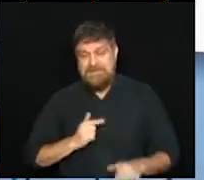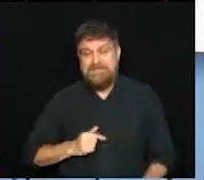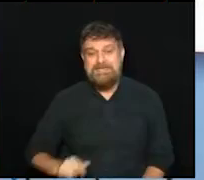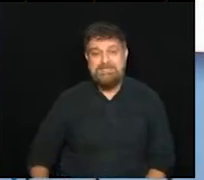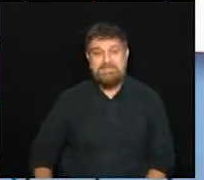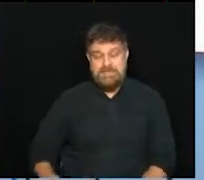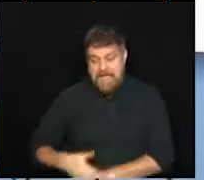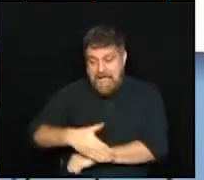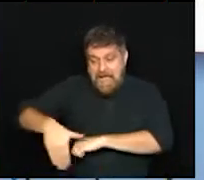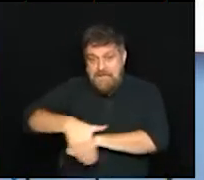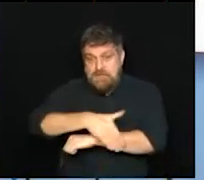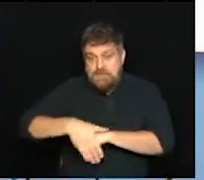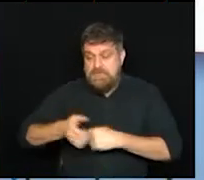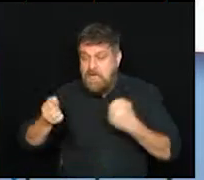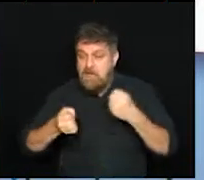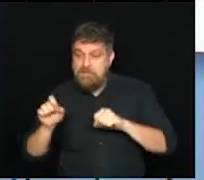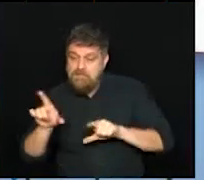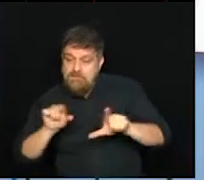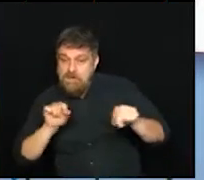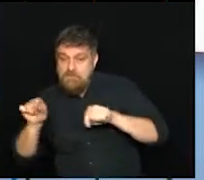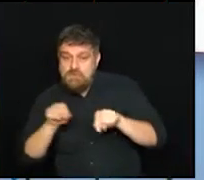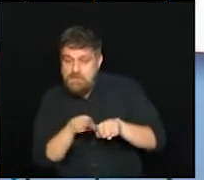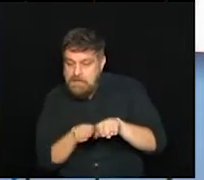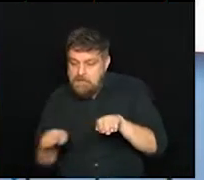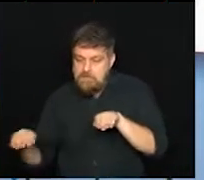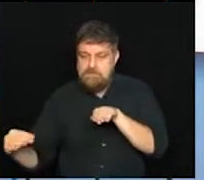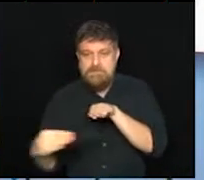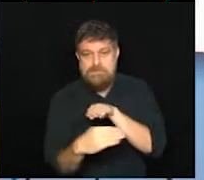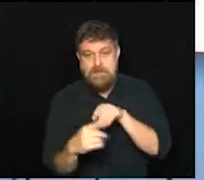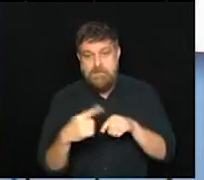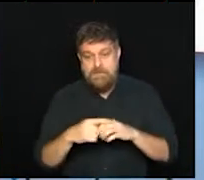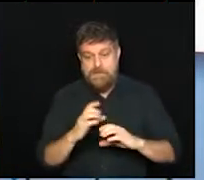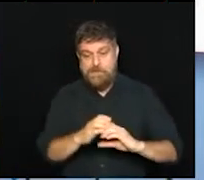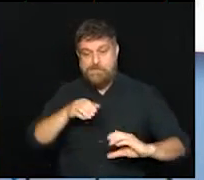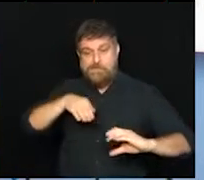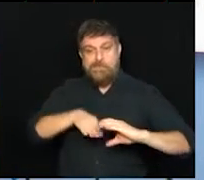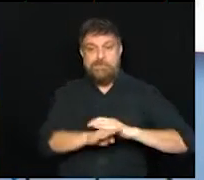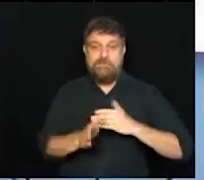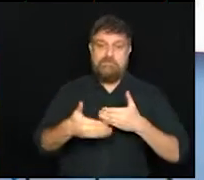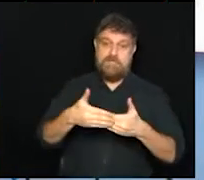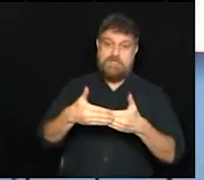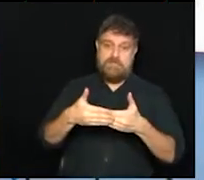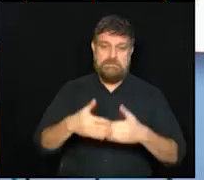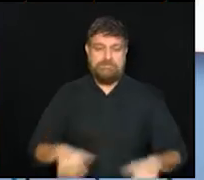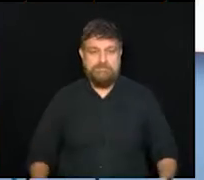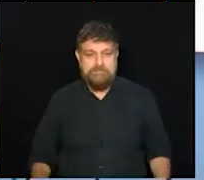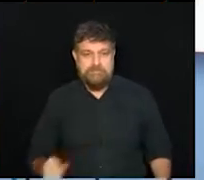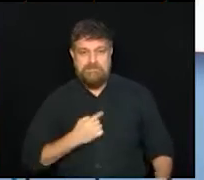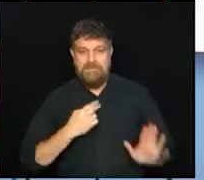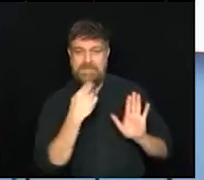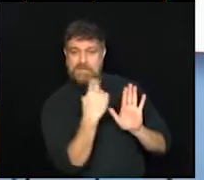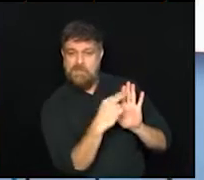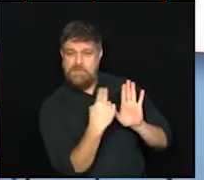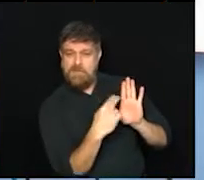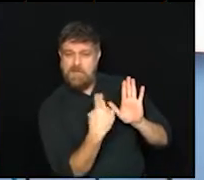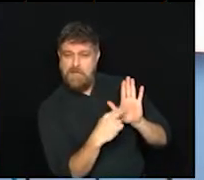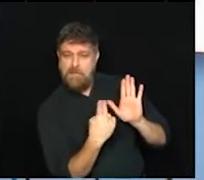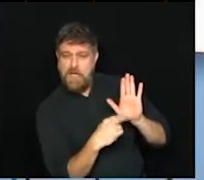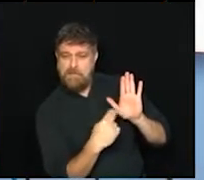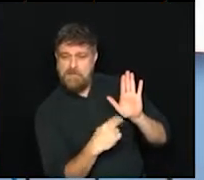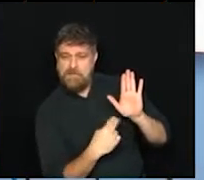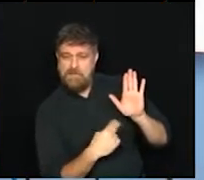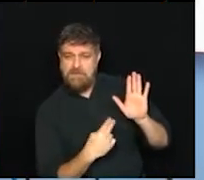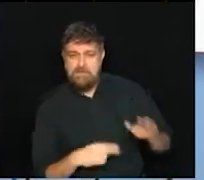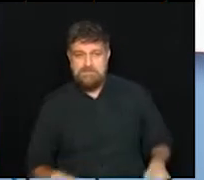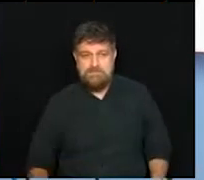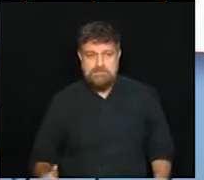Figueiredo, Pereira Lima, Dr. Salles de Oliveira, Francisco Exídio, Catarina Iglesias Soares, Manuel Dias,